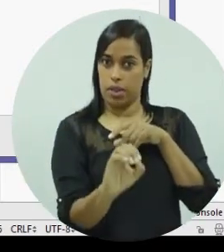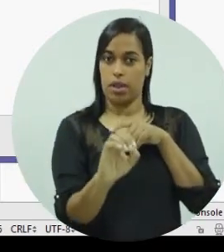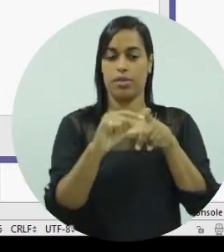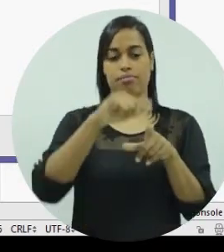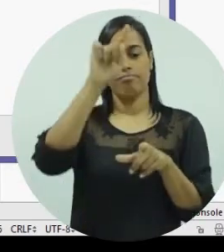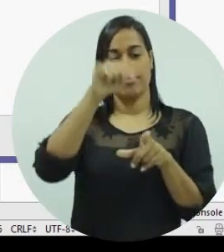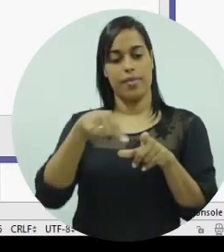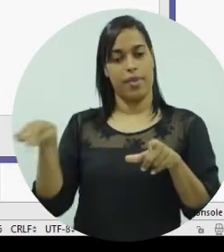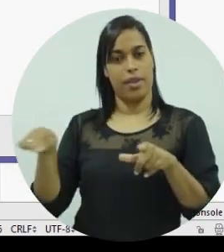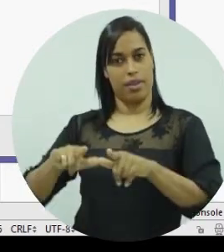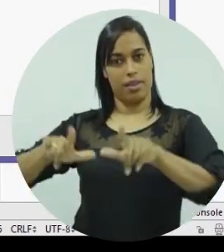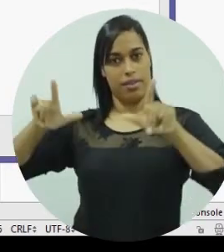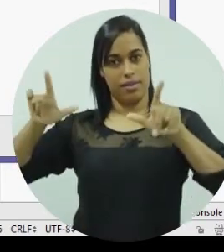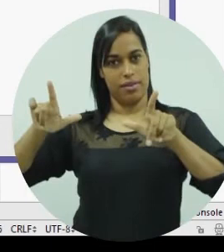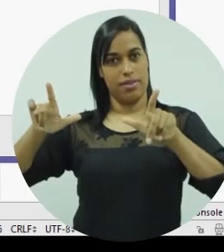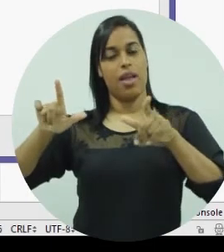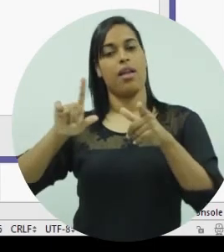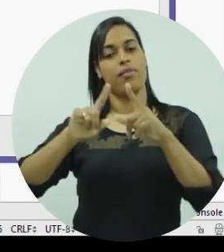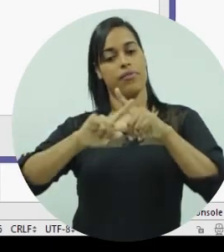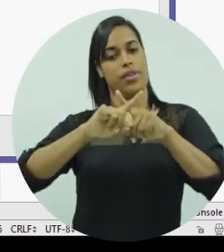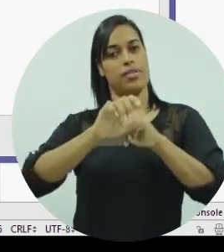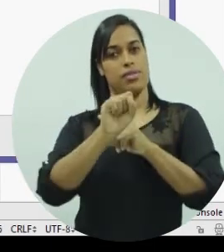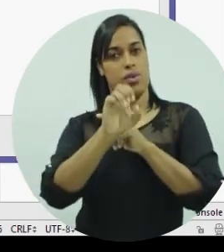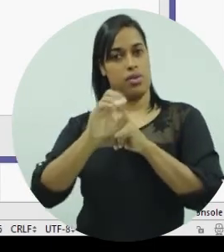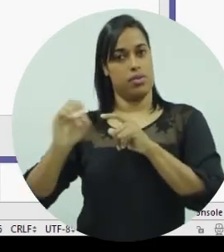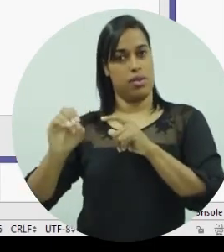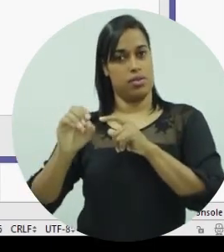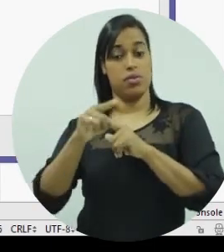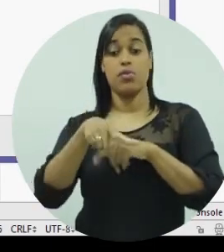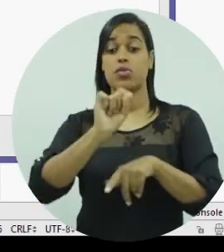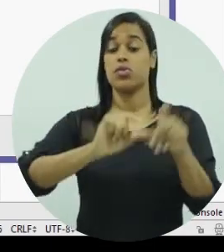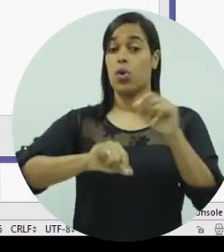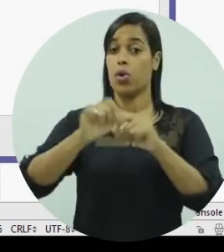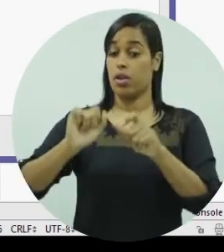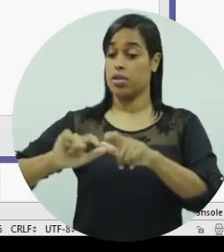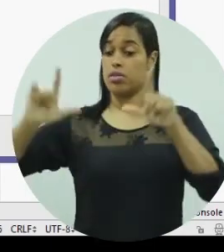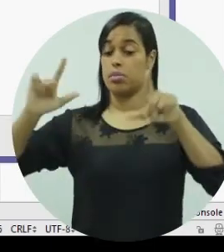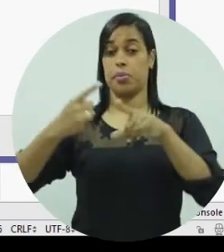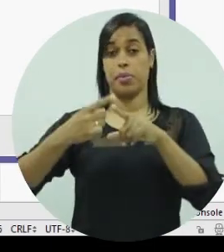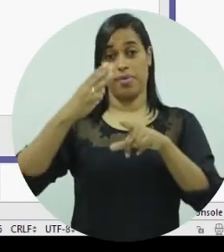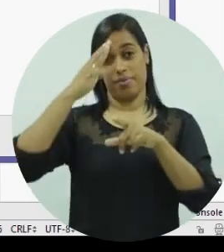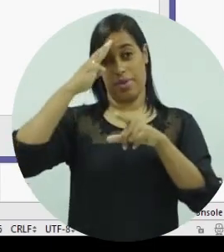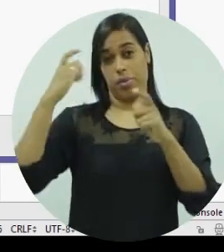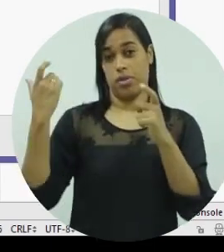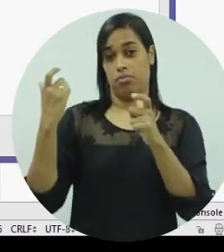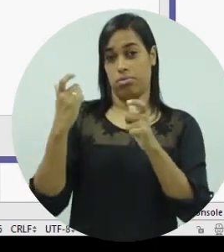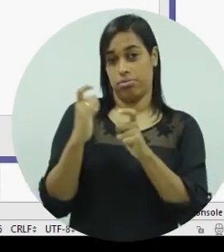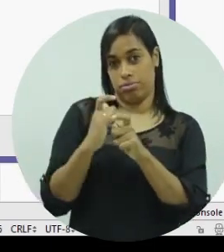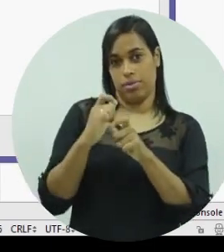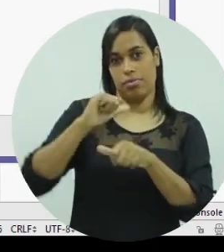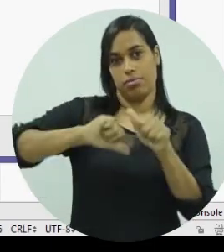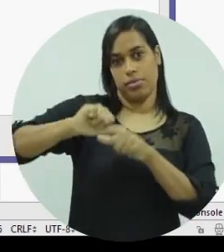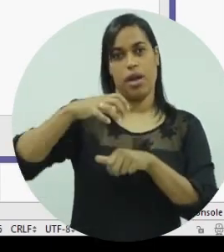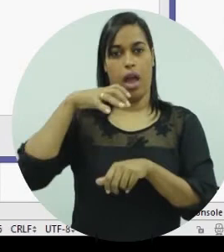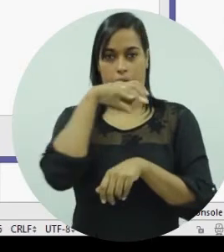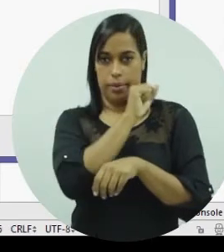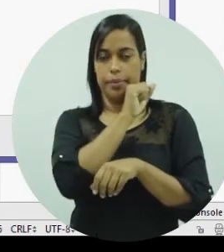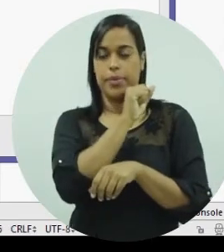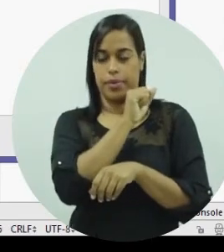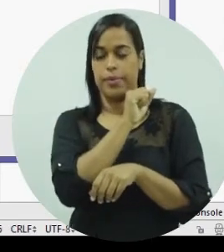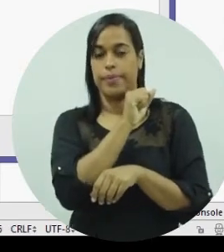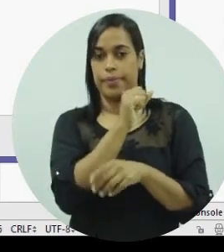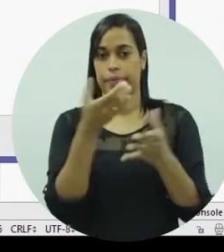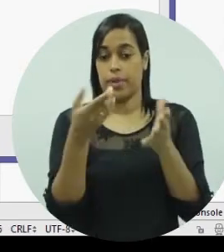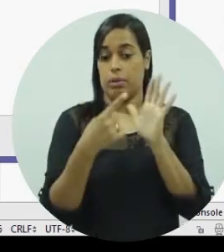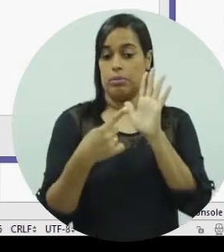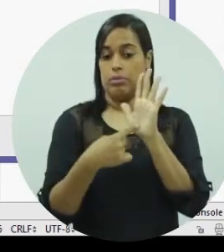800. Eu escolhi esse tamanho por ele gastar menos memória e aí rodar mais rápido.